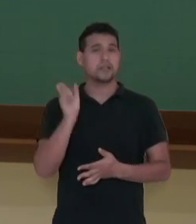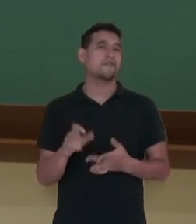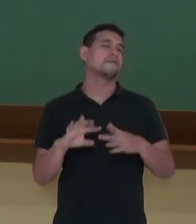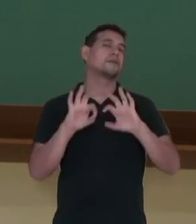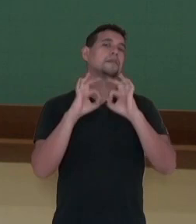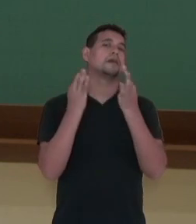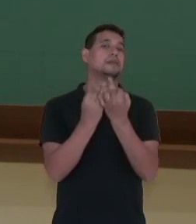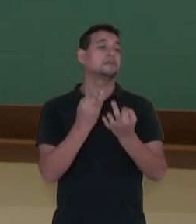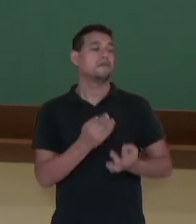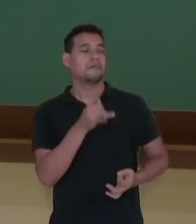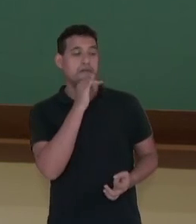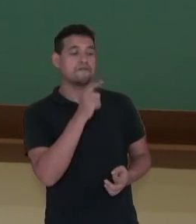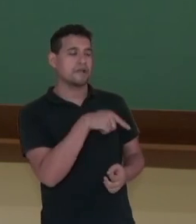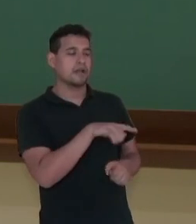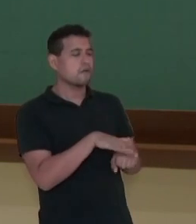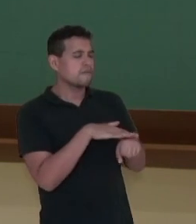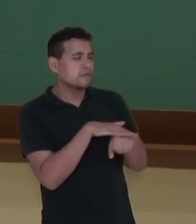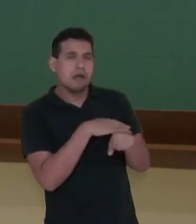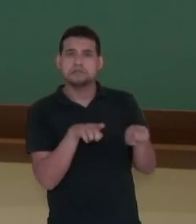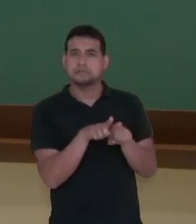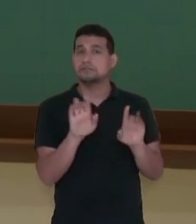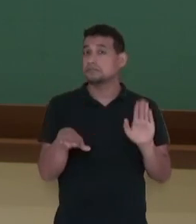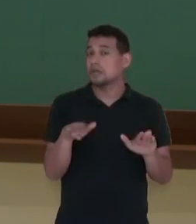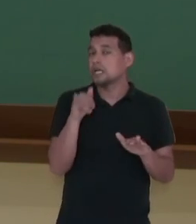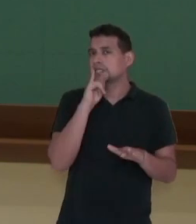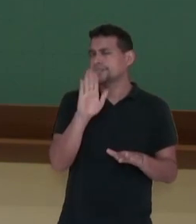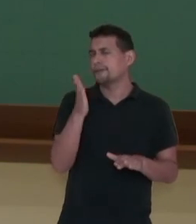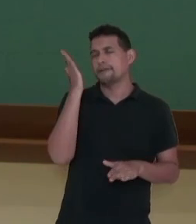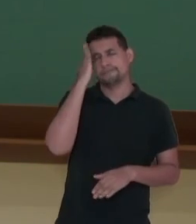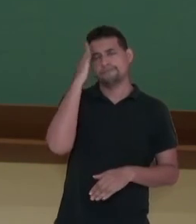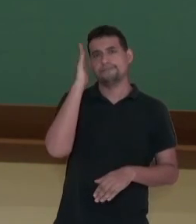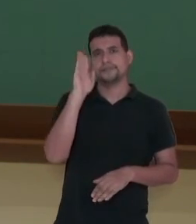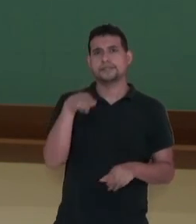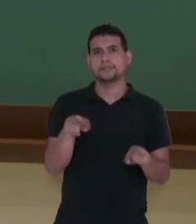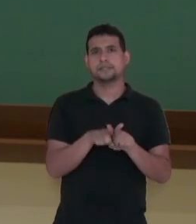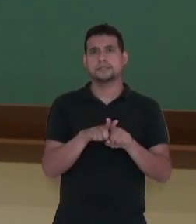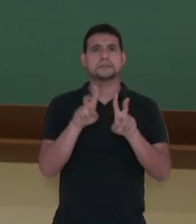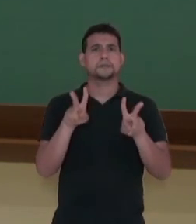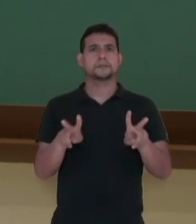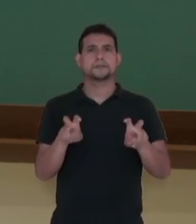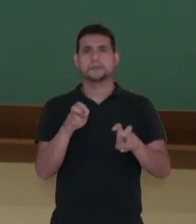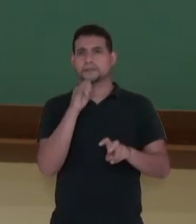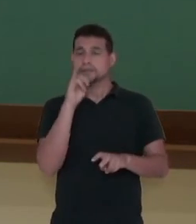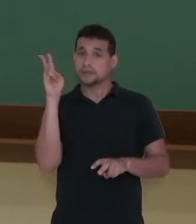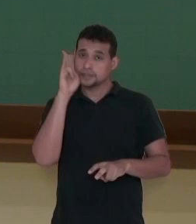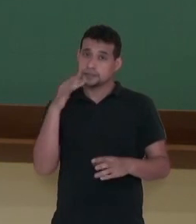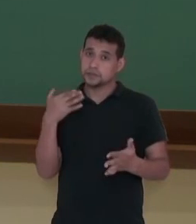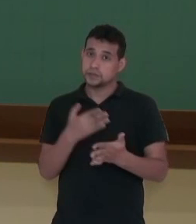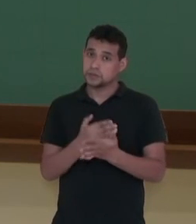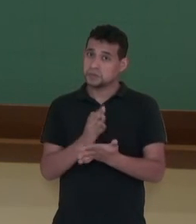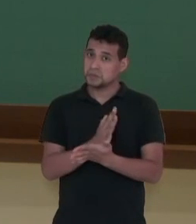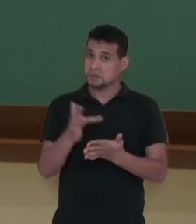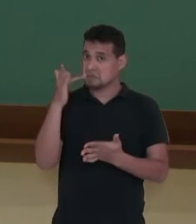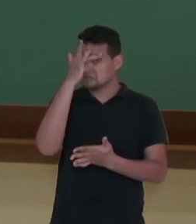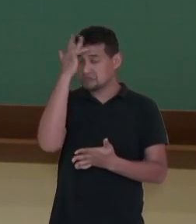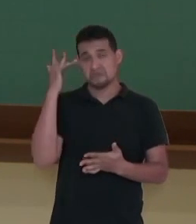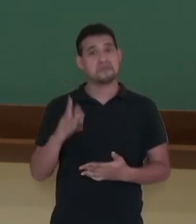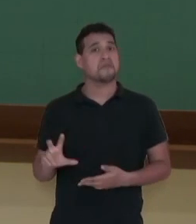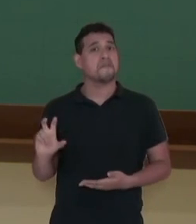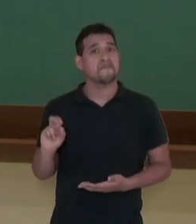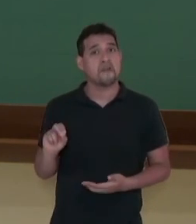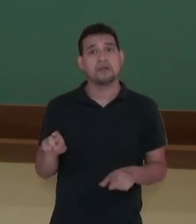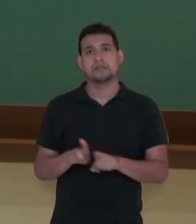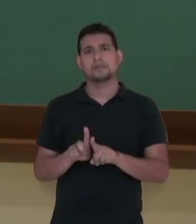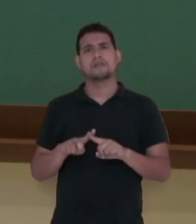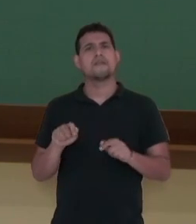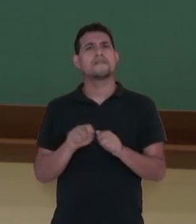vai lá conversar, às vezes você até já sabe sobre a história de alguém, de uma avó, e